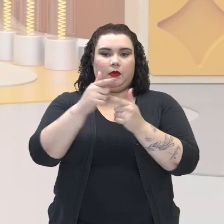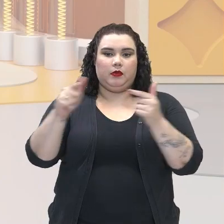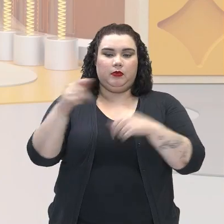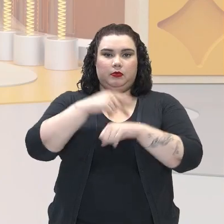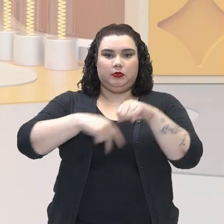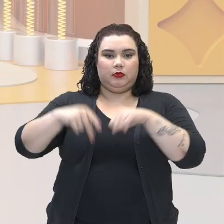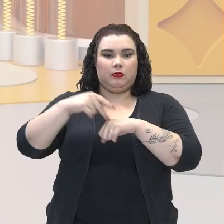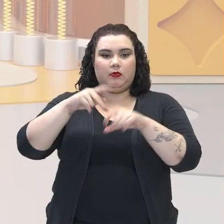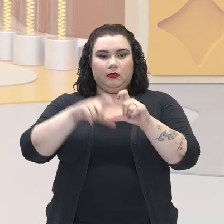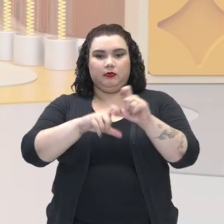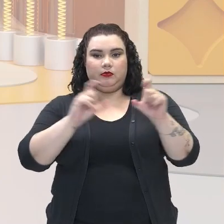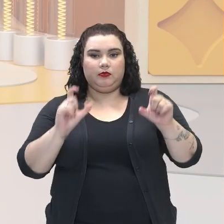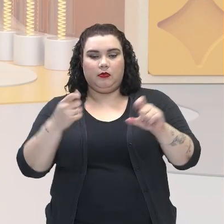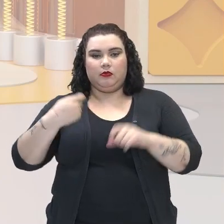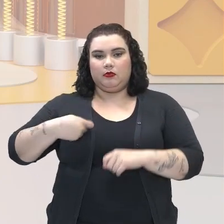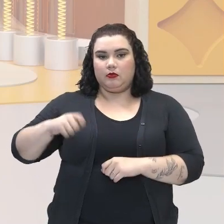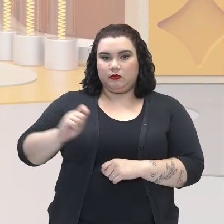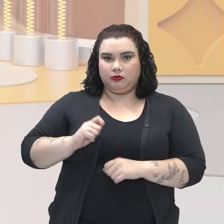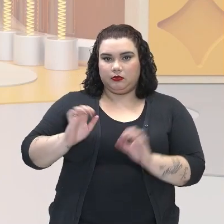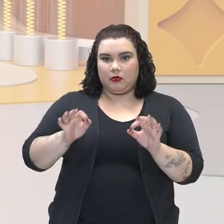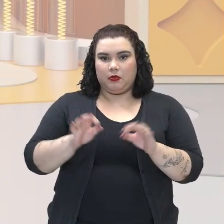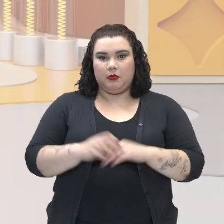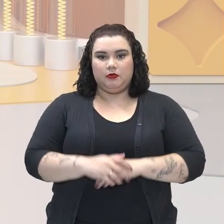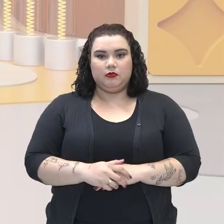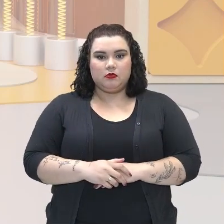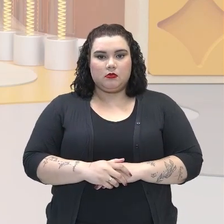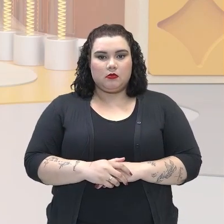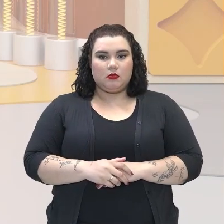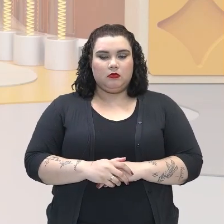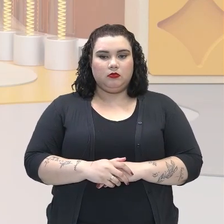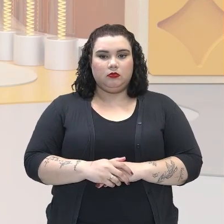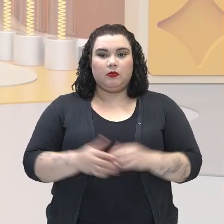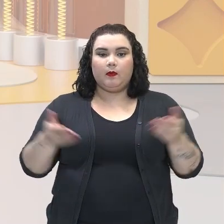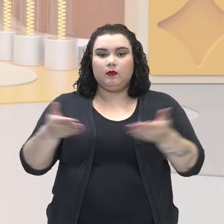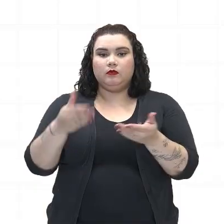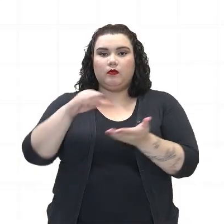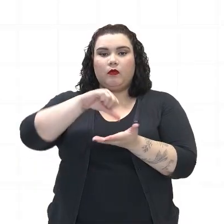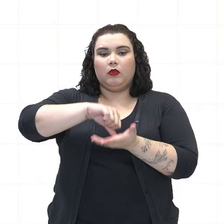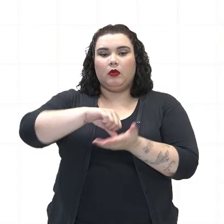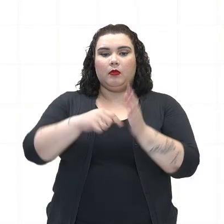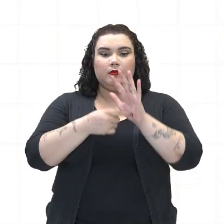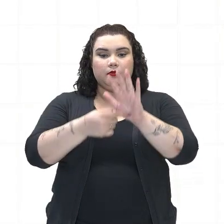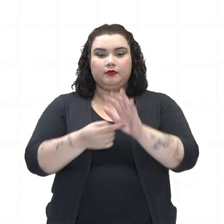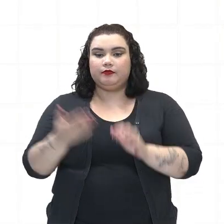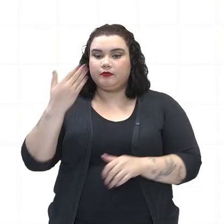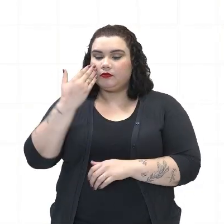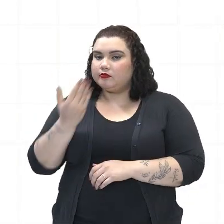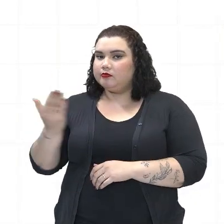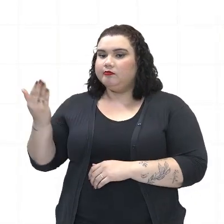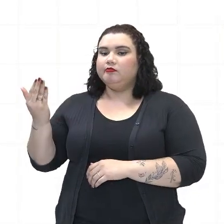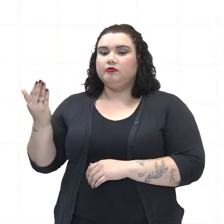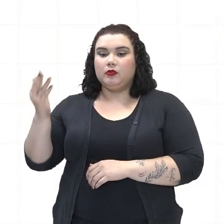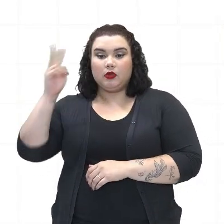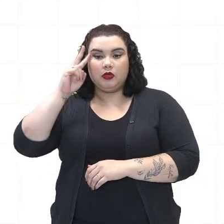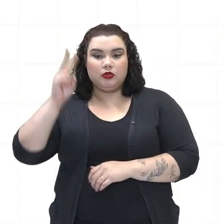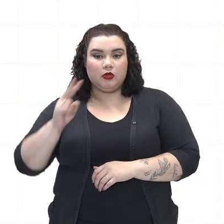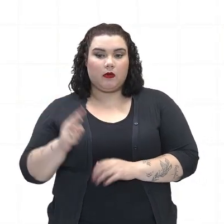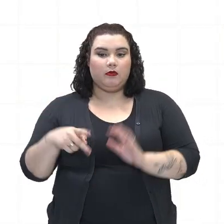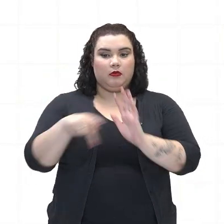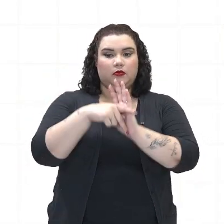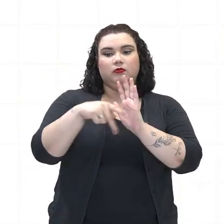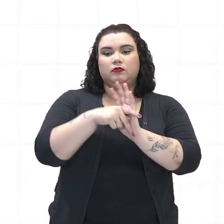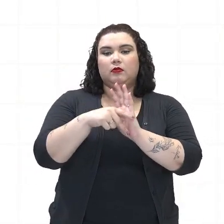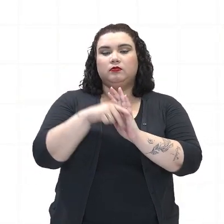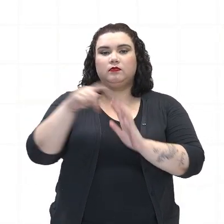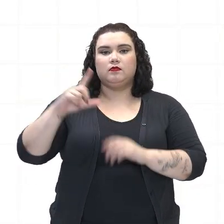tornaram independentes da Espanha. Esse mapa que a gente vai ver na África agora mostra exatamente esse período da história ali, né? Quando